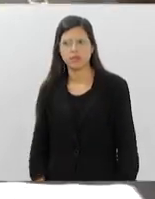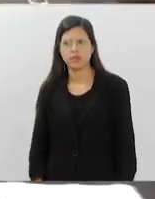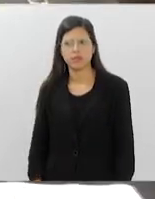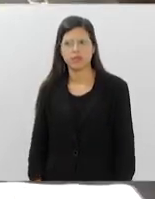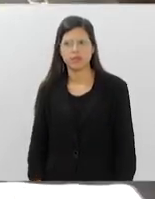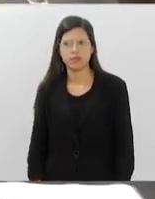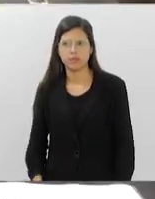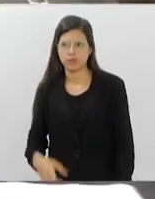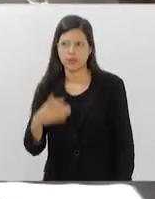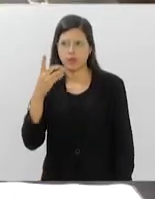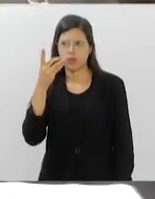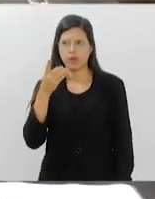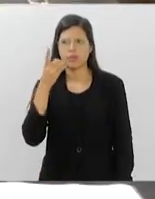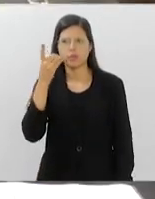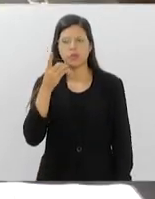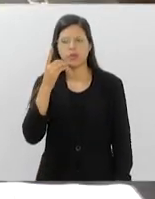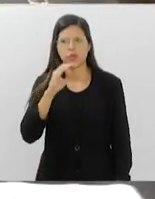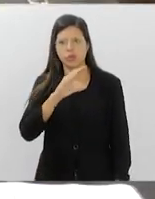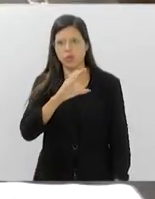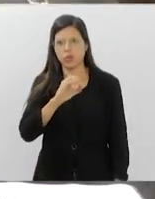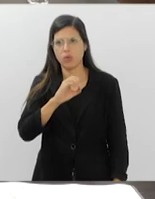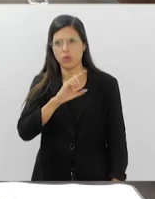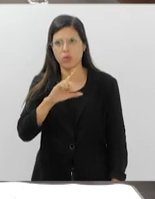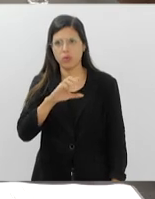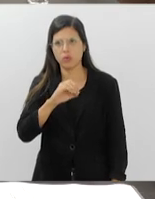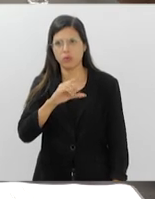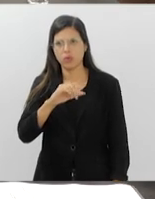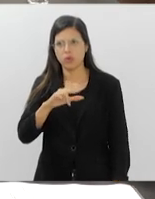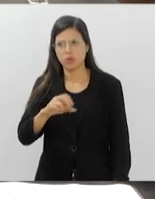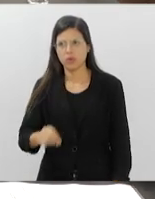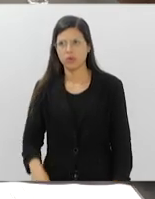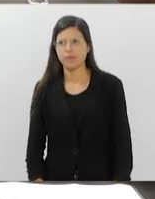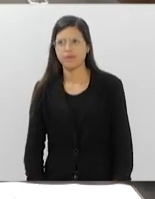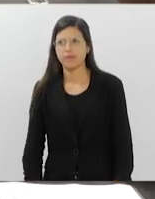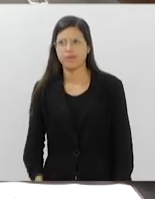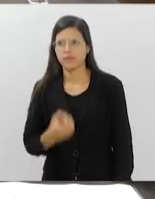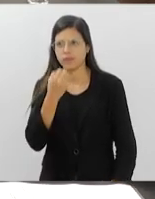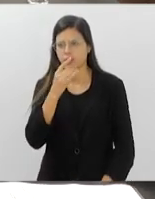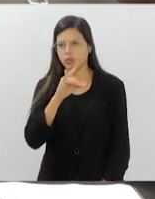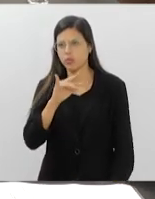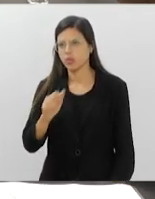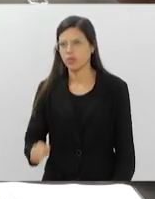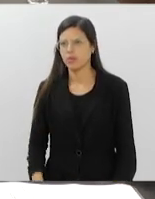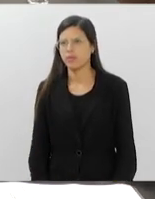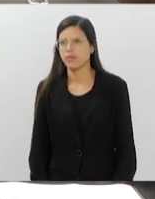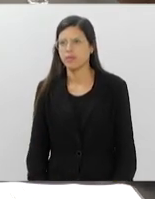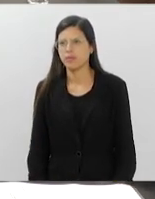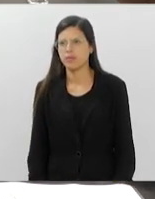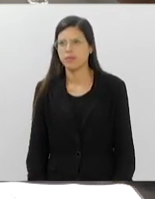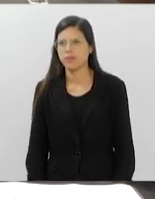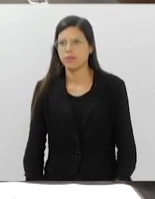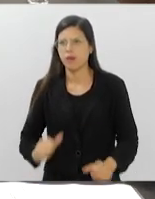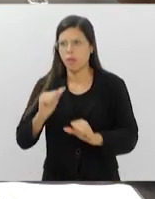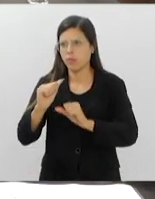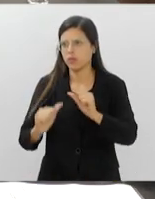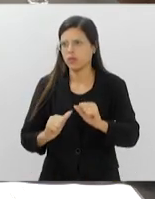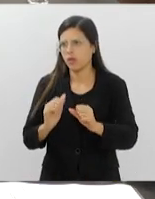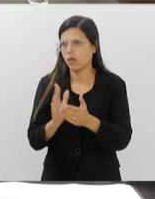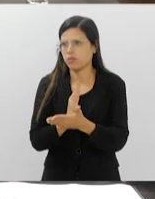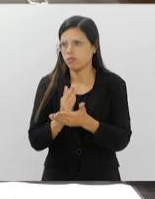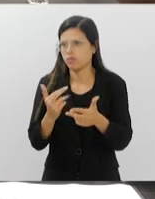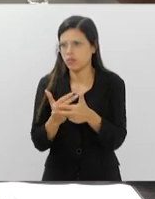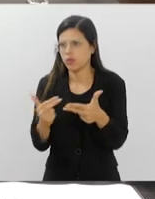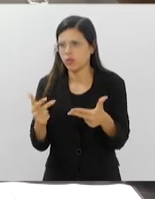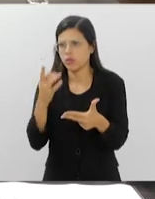Bom dia. Bom dia. Bom dia. Bom dia, presidente. Bem, vai alterar algo, não?